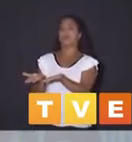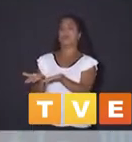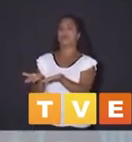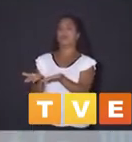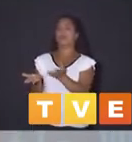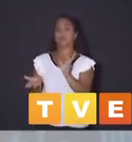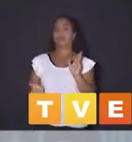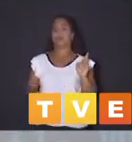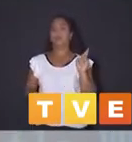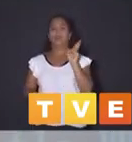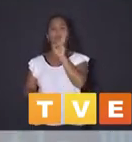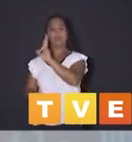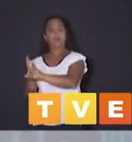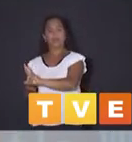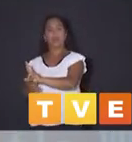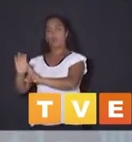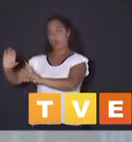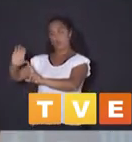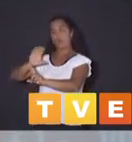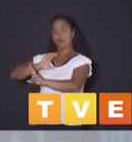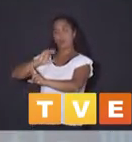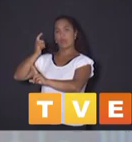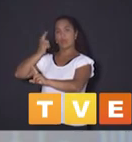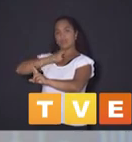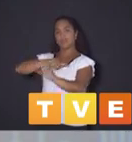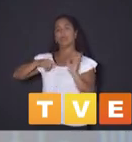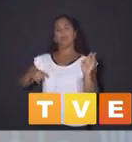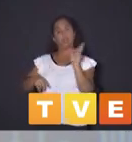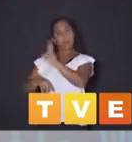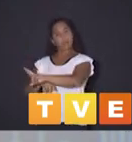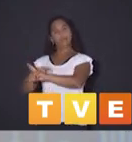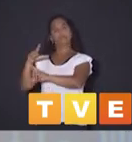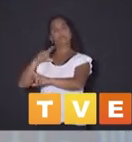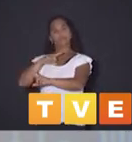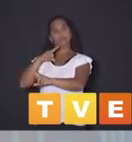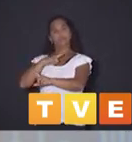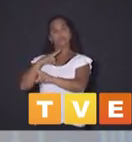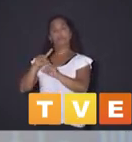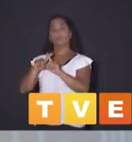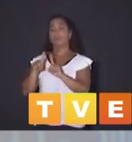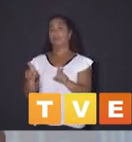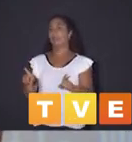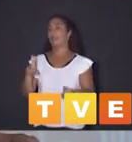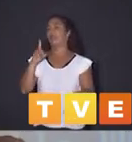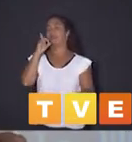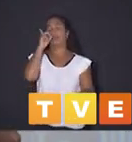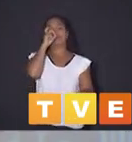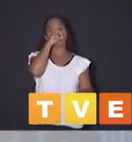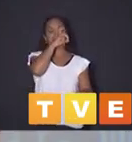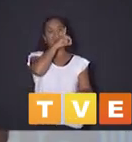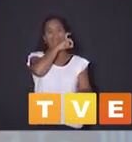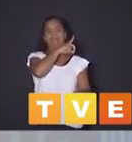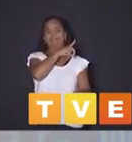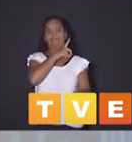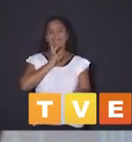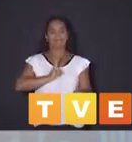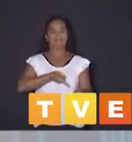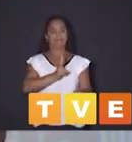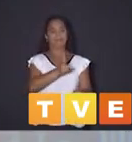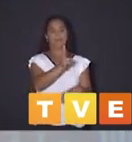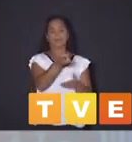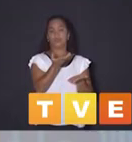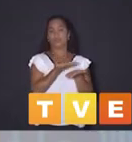retorno alto investimento que foi feito lá é mais assim tá ficando cada vez mais difícil de sobreviver e de